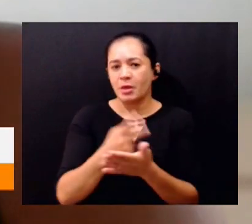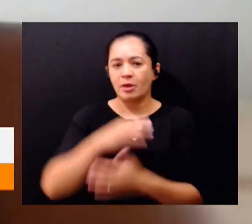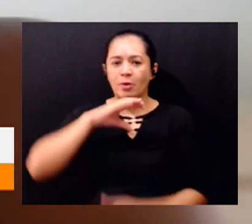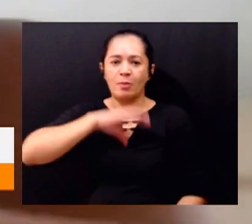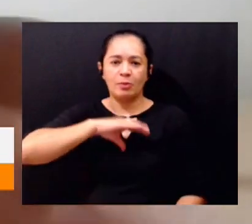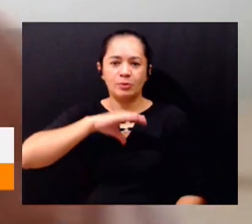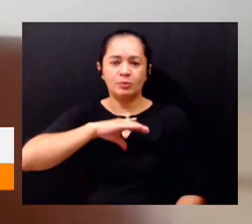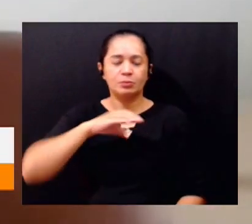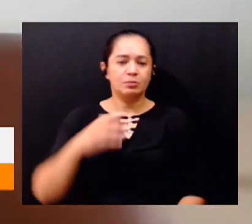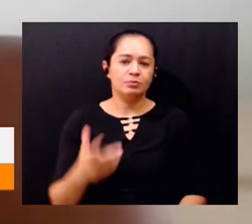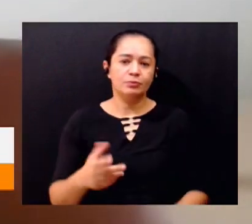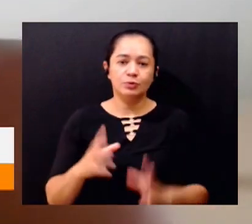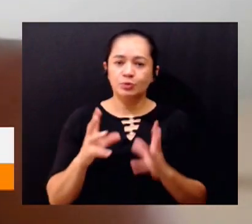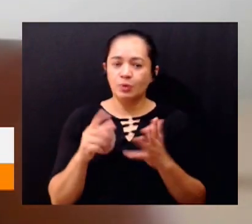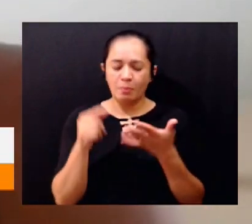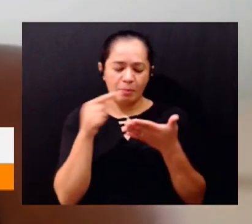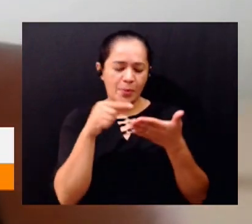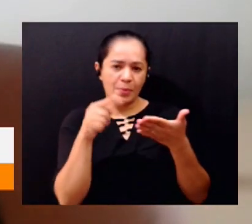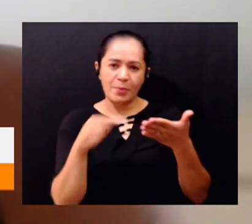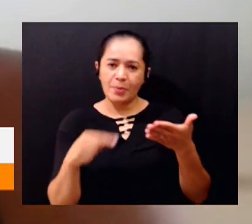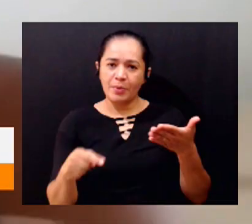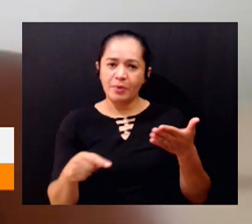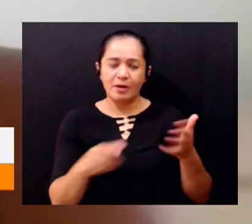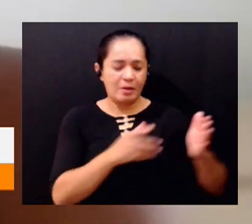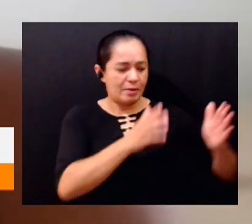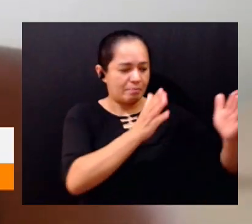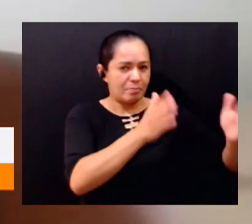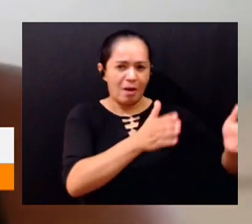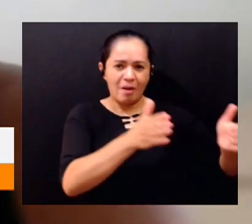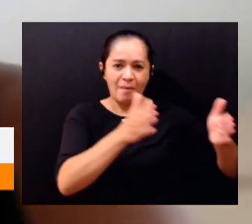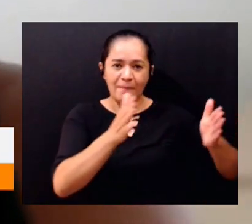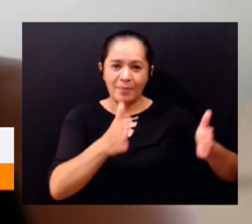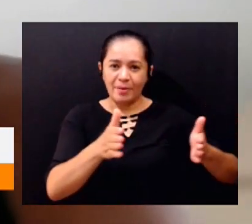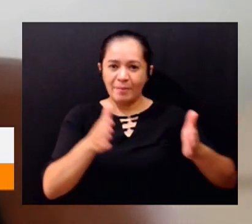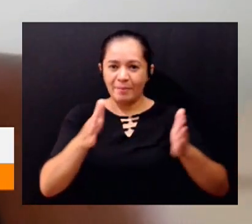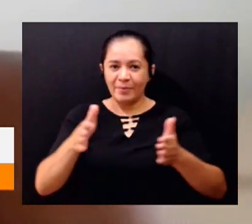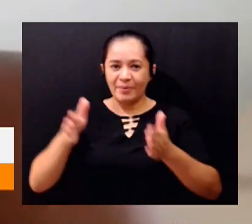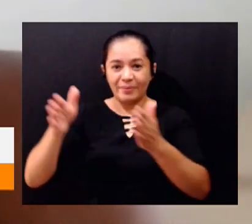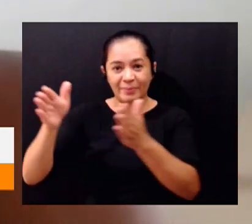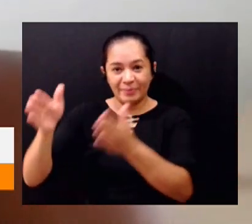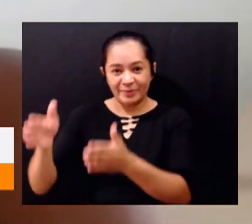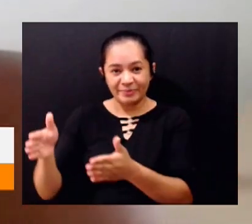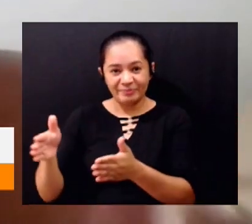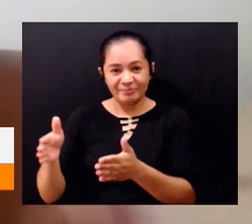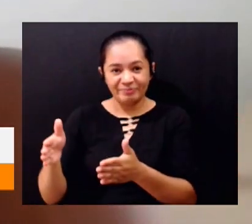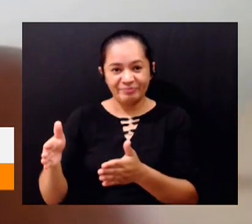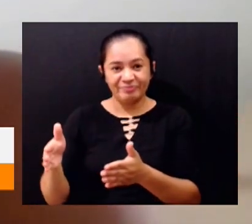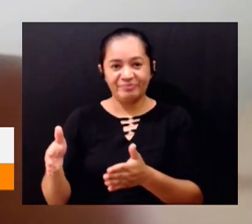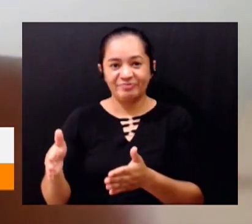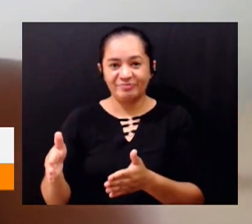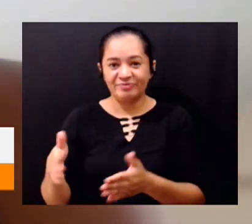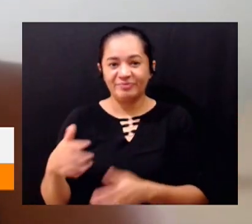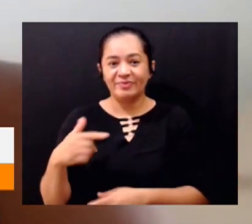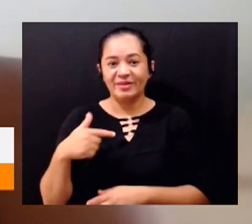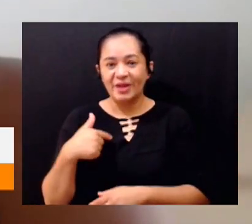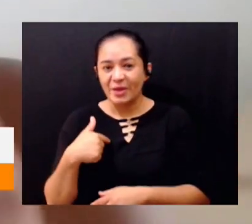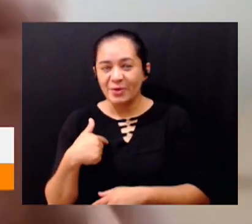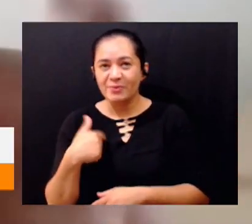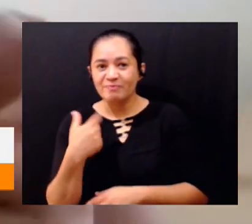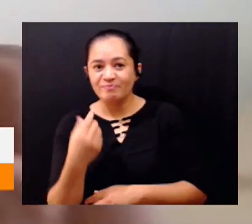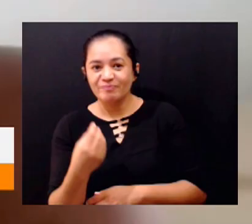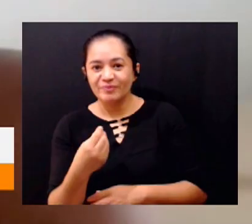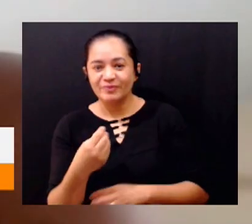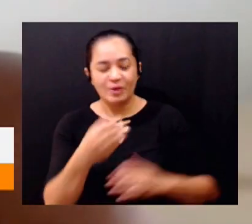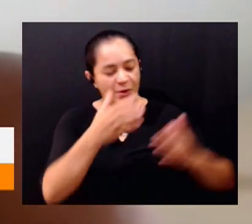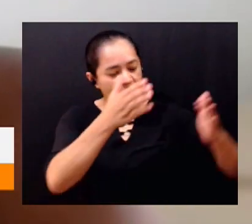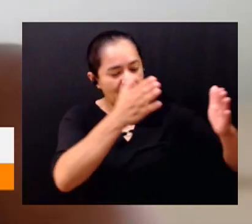seja, esse processo, que a gente chama de processo fordiano, porque o Ford, da montadora de carros,